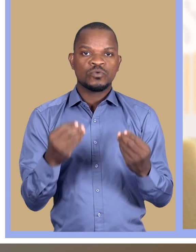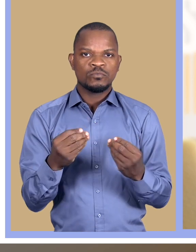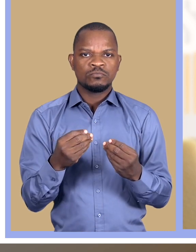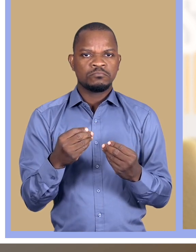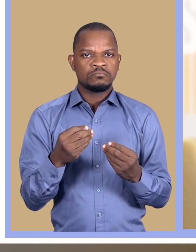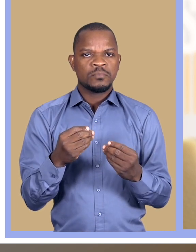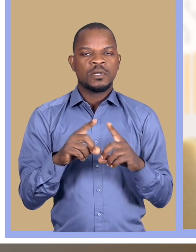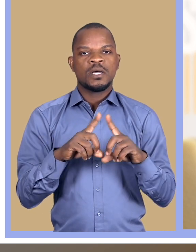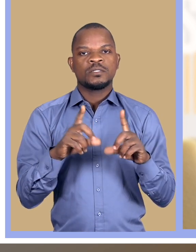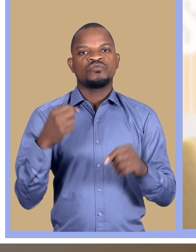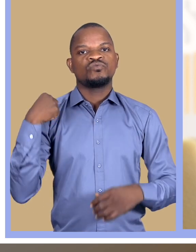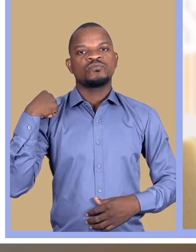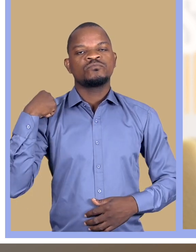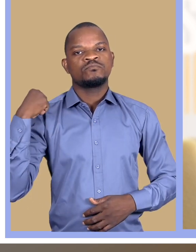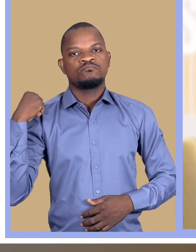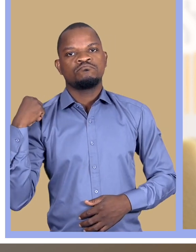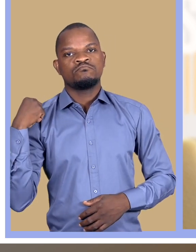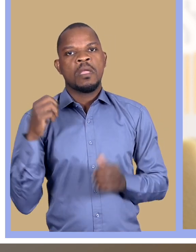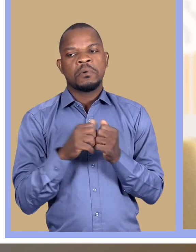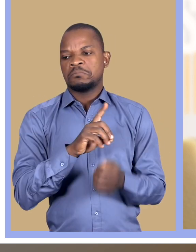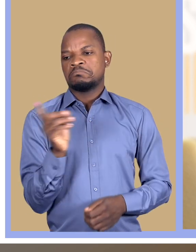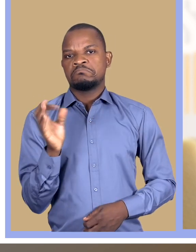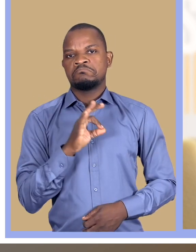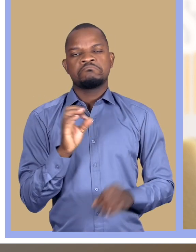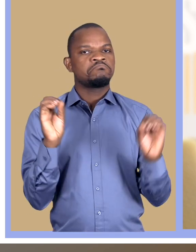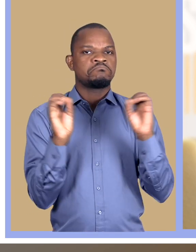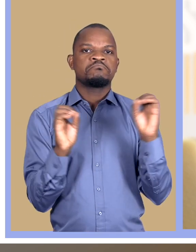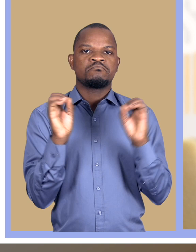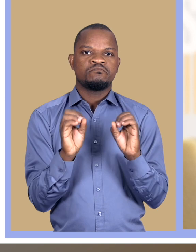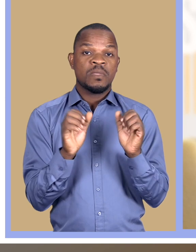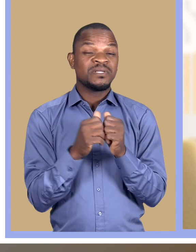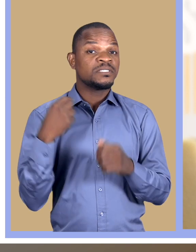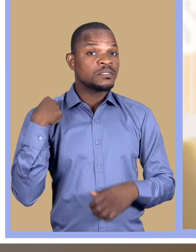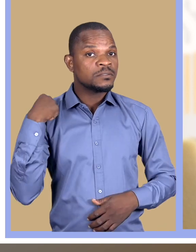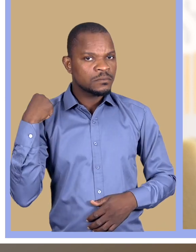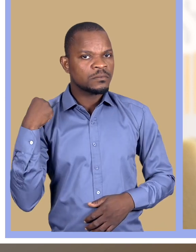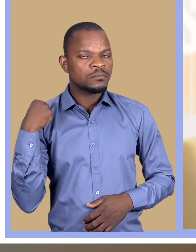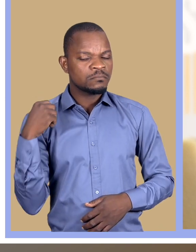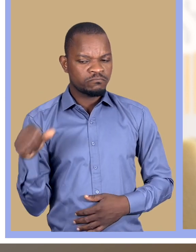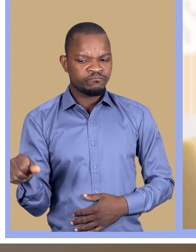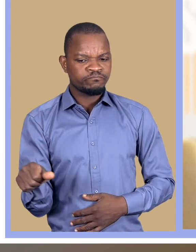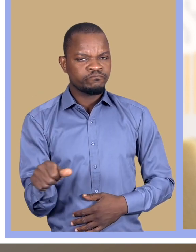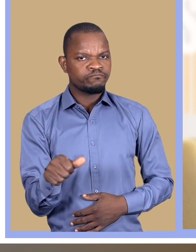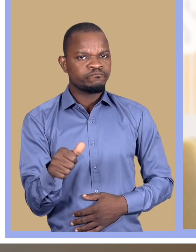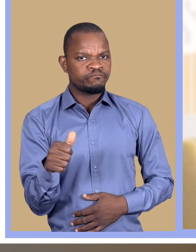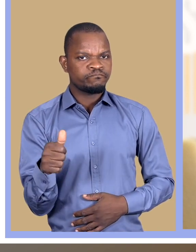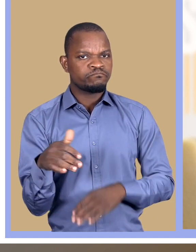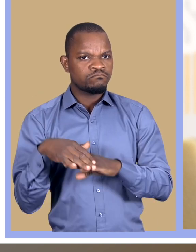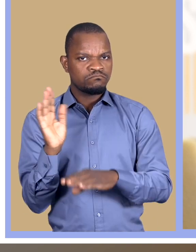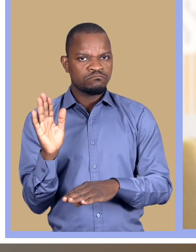voluntariado. O voluntariado por si só faz um enorme trabalho em Moçambique, mas não tem nenhuma,